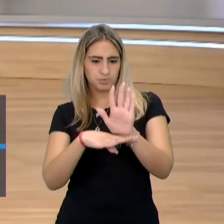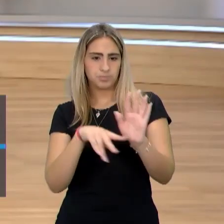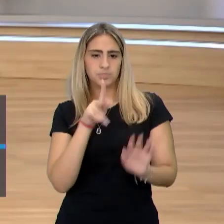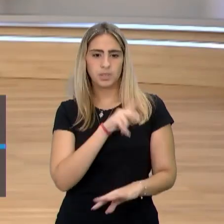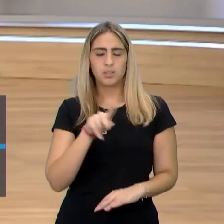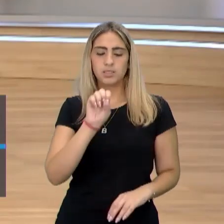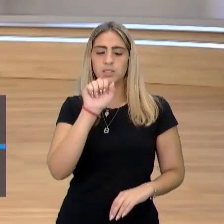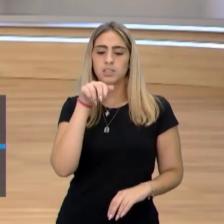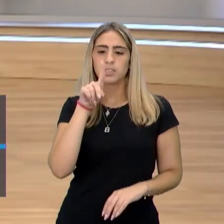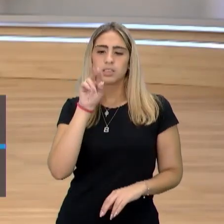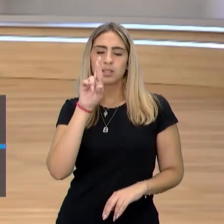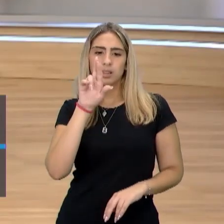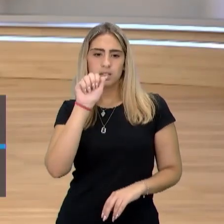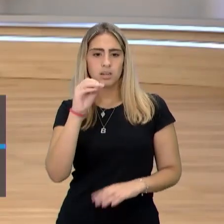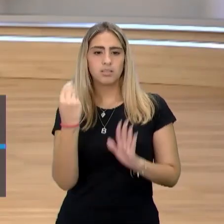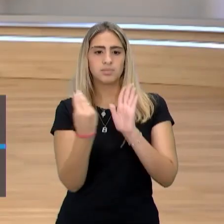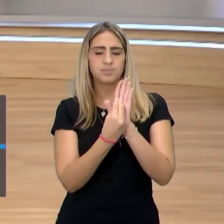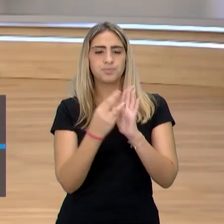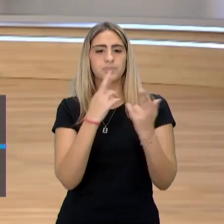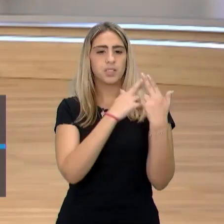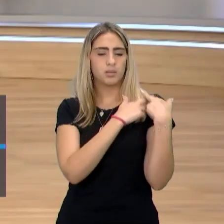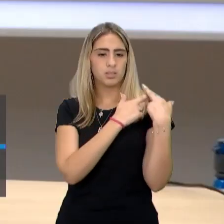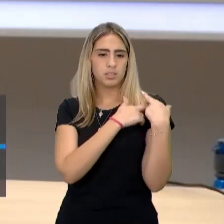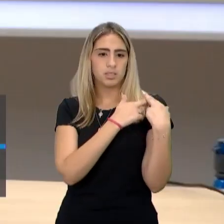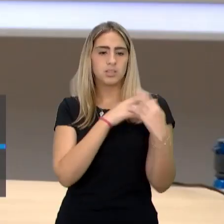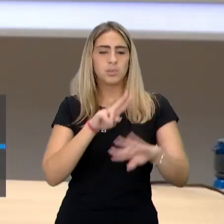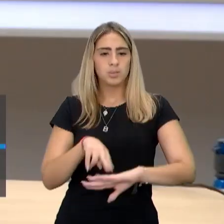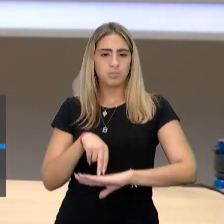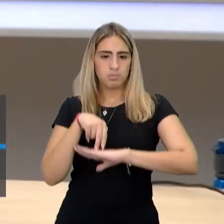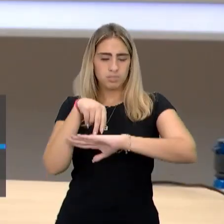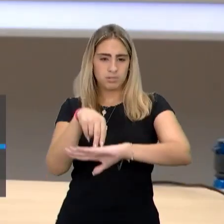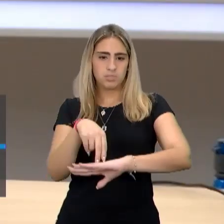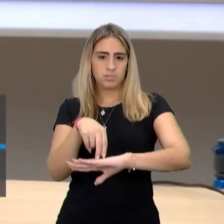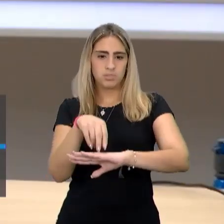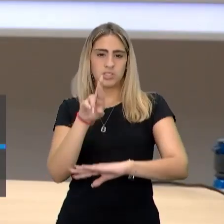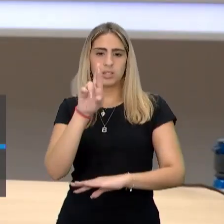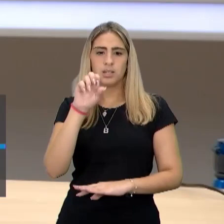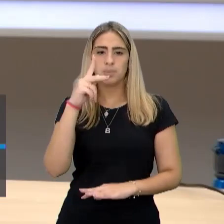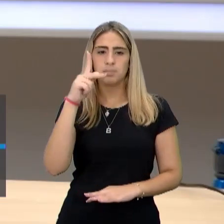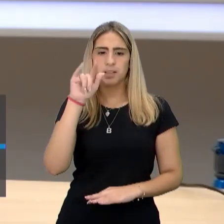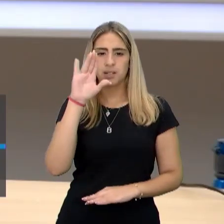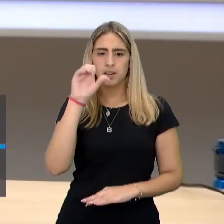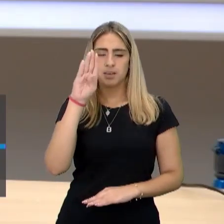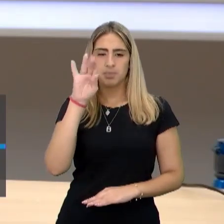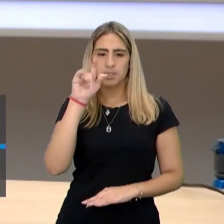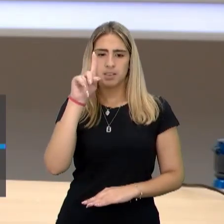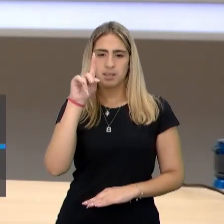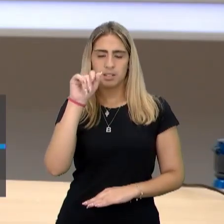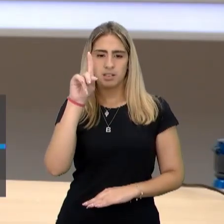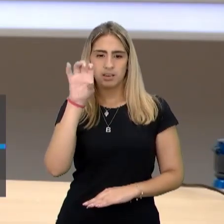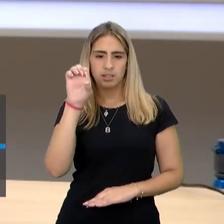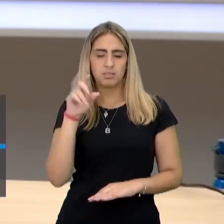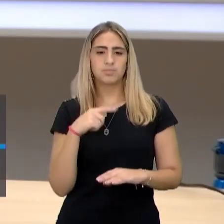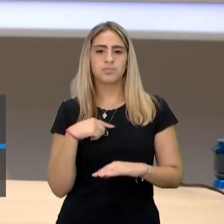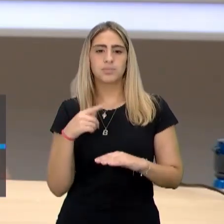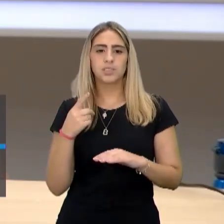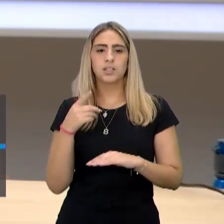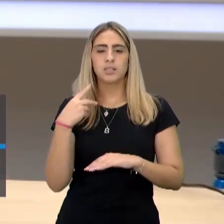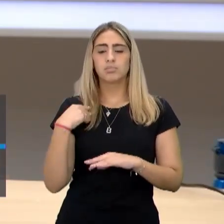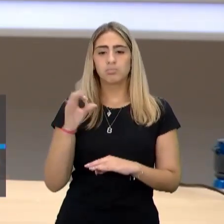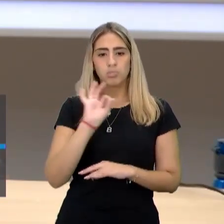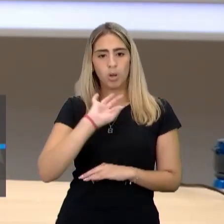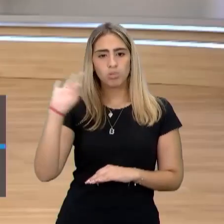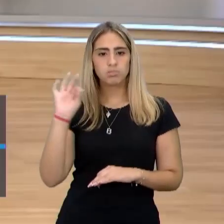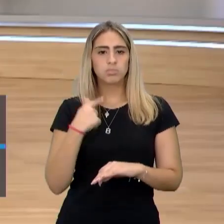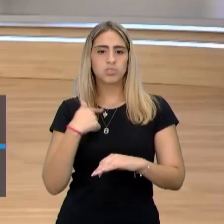professora Santa colocou corresponsabilidade, protagonismo, replicabilidade, formação continuada e excelência em gestão.